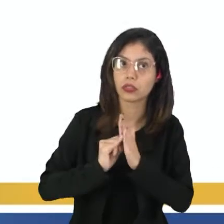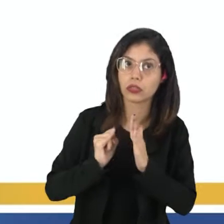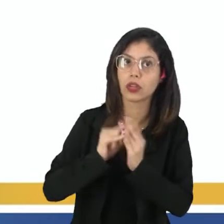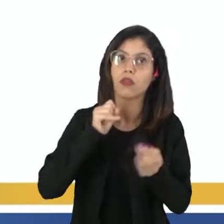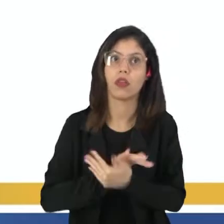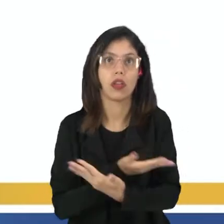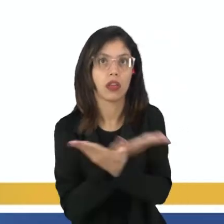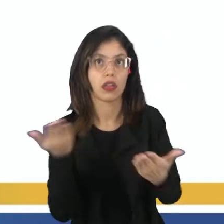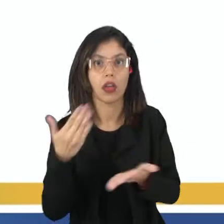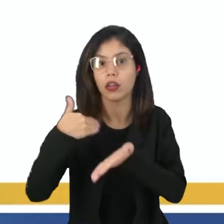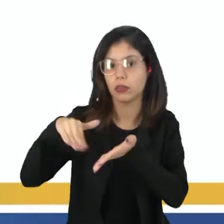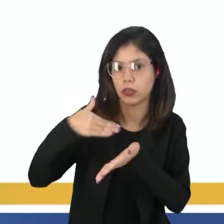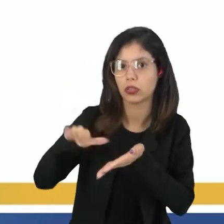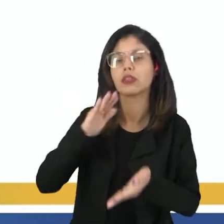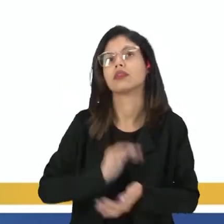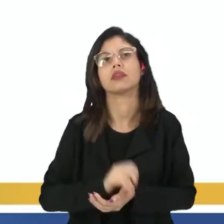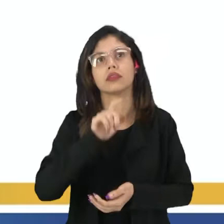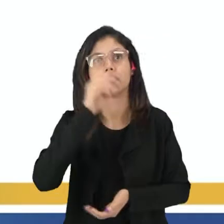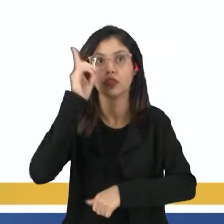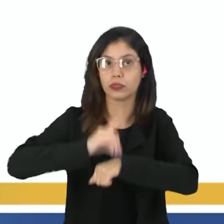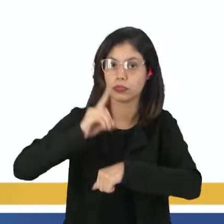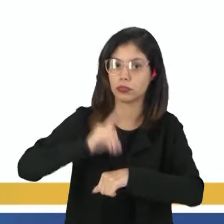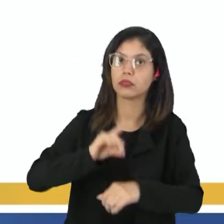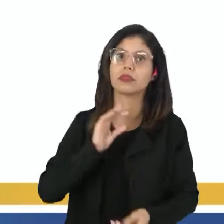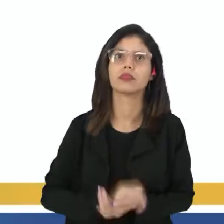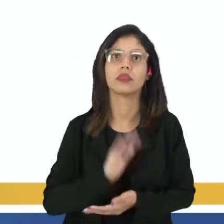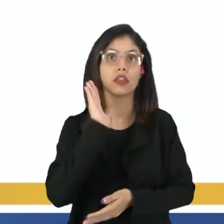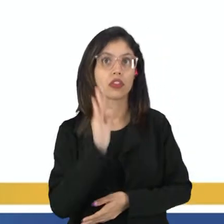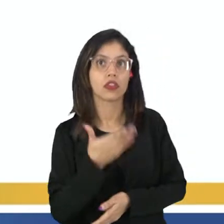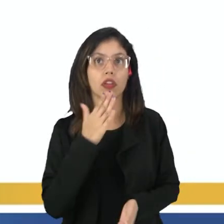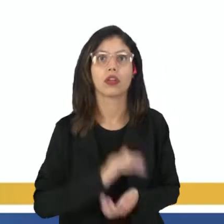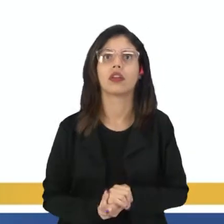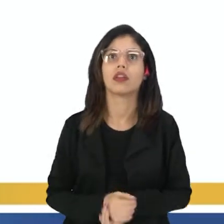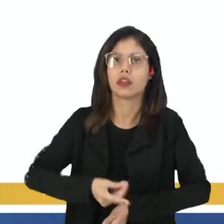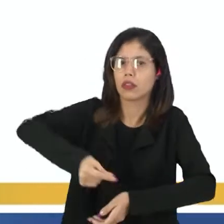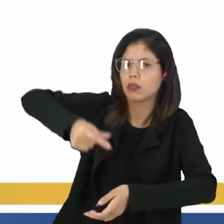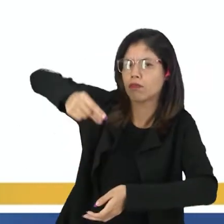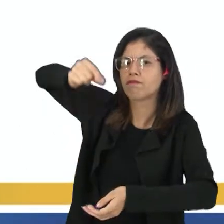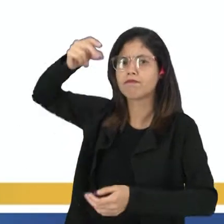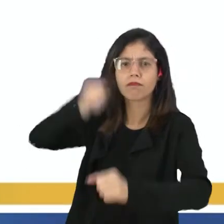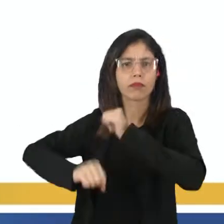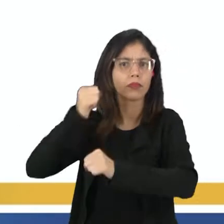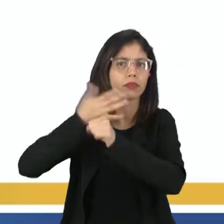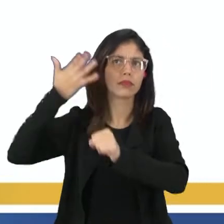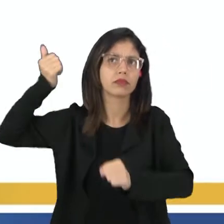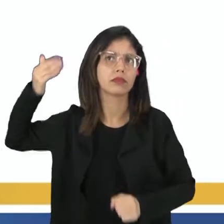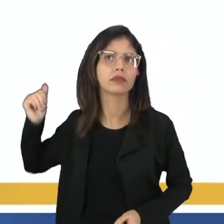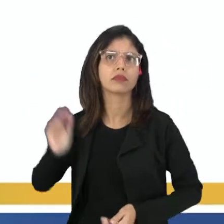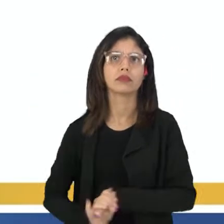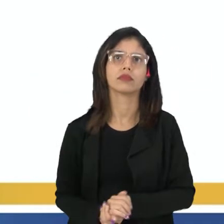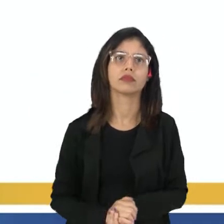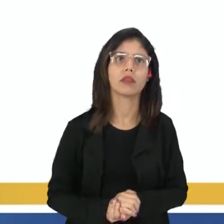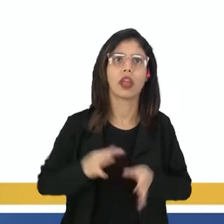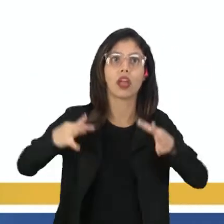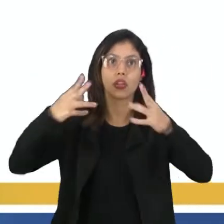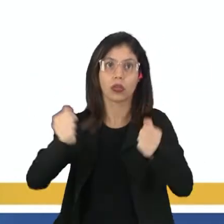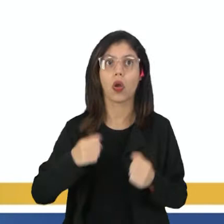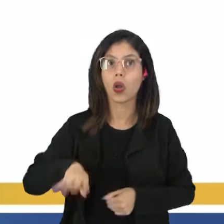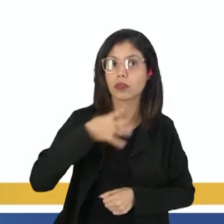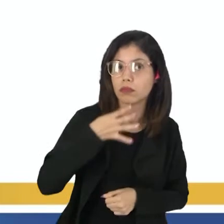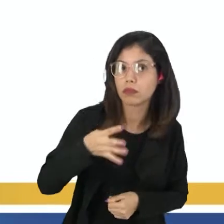Senhoria está na administração, ou seja, gestão, que já vem perdurando desde o ano anterior. É de meu